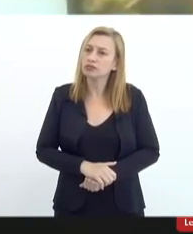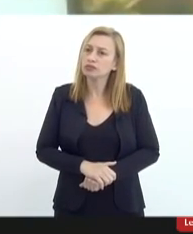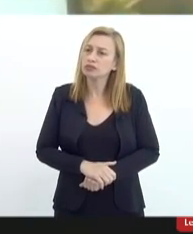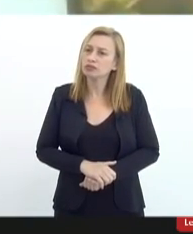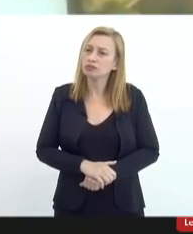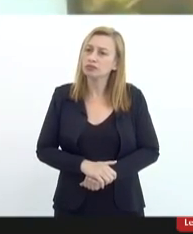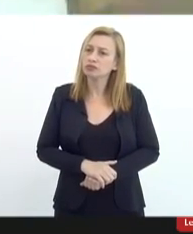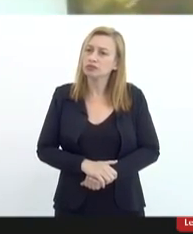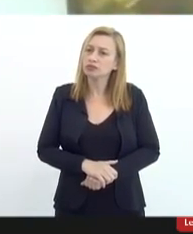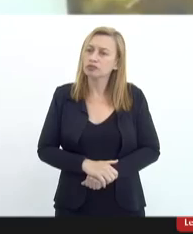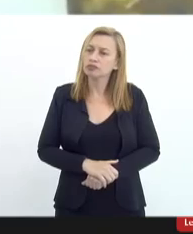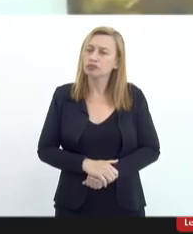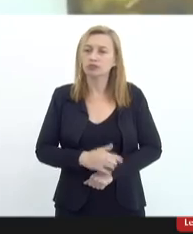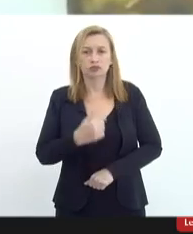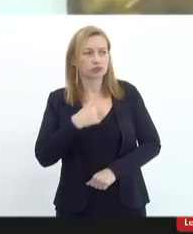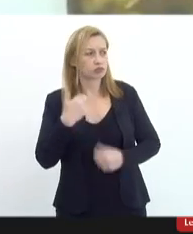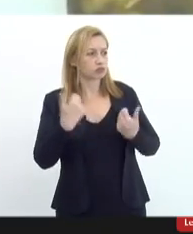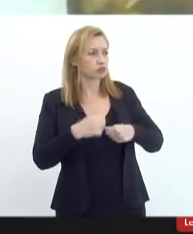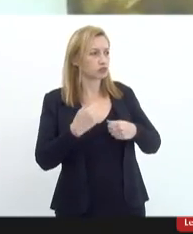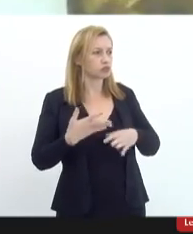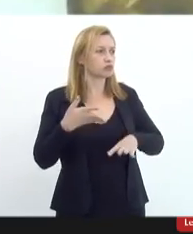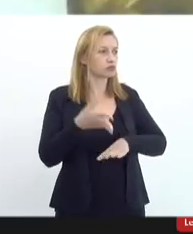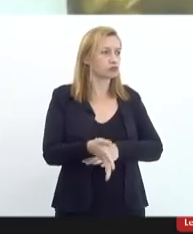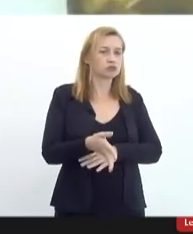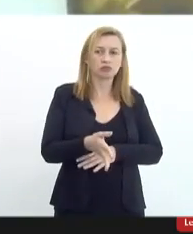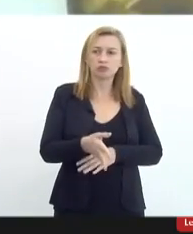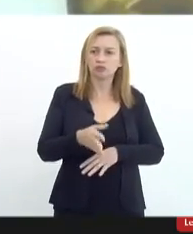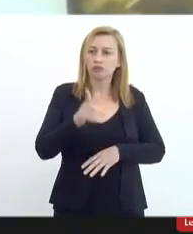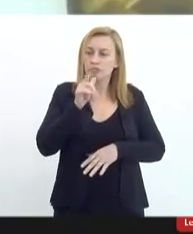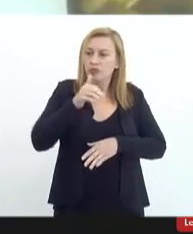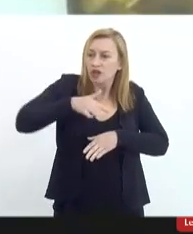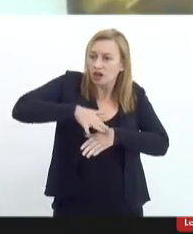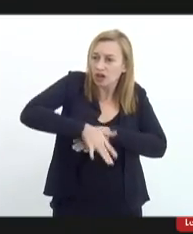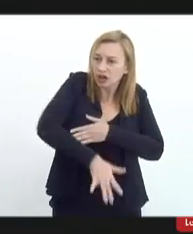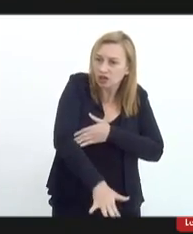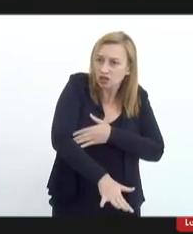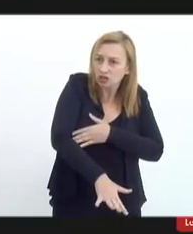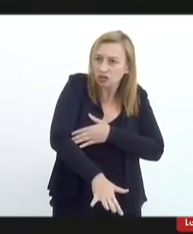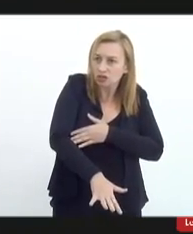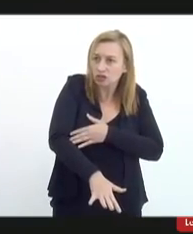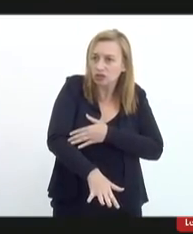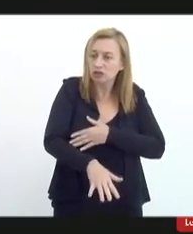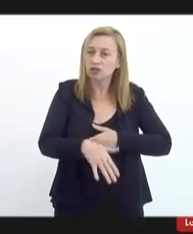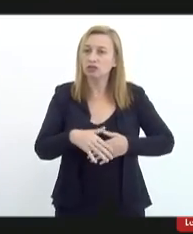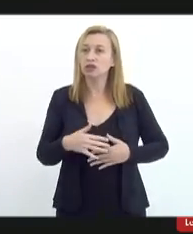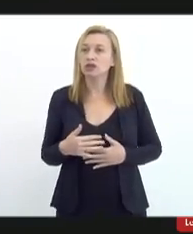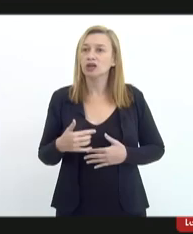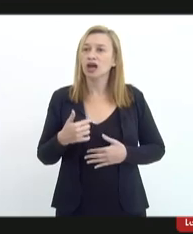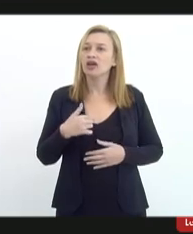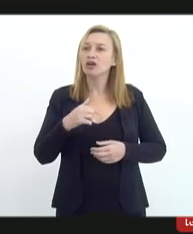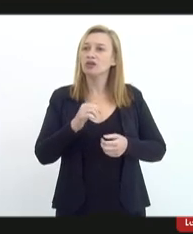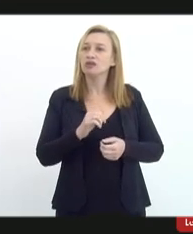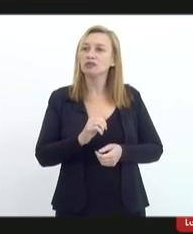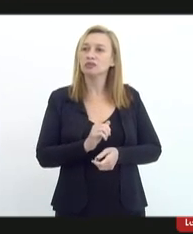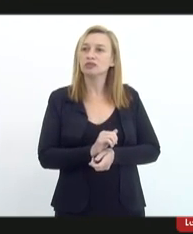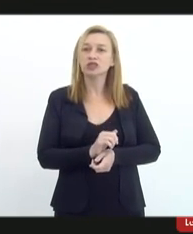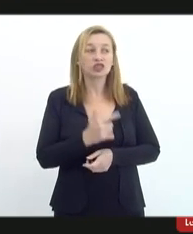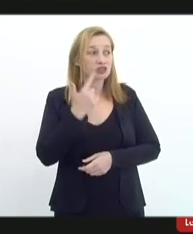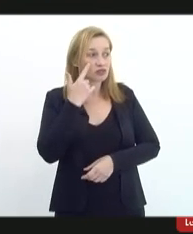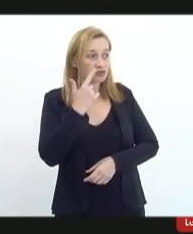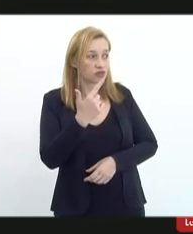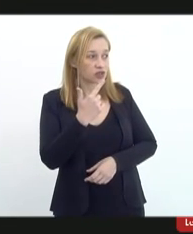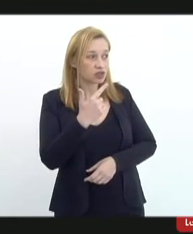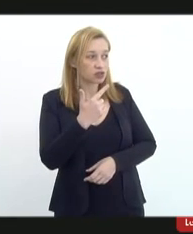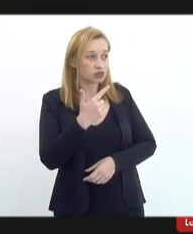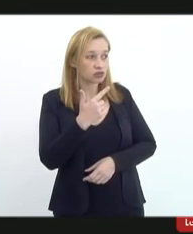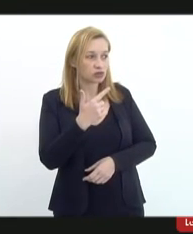E, ora, quando eu preciso chegar até uma cachoeira, chegar a uma mina, aí eu me deparo ela propriedade de